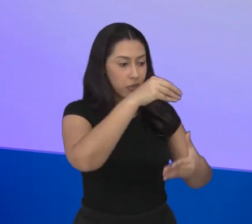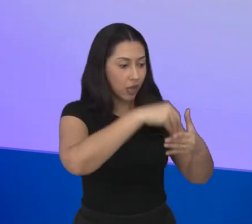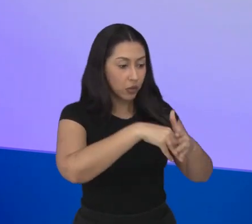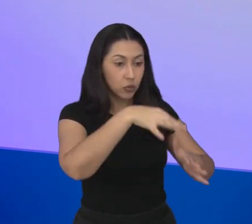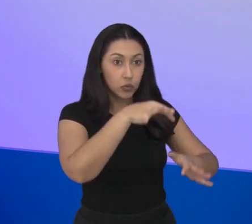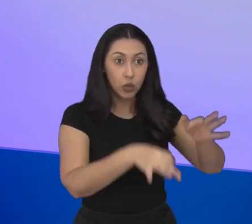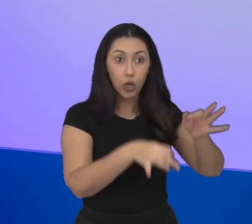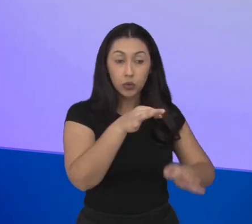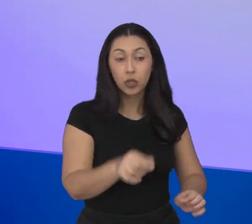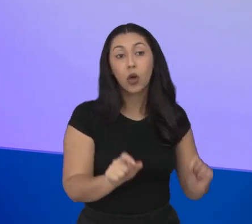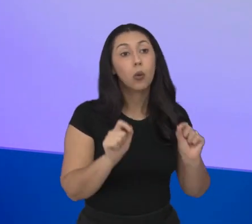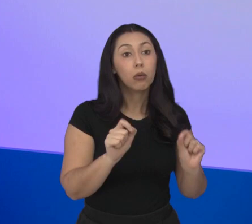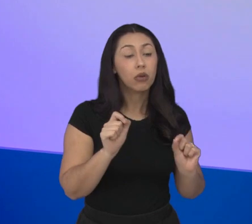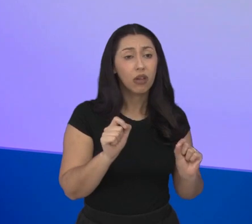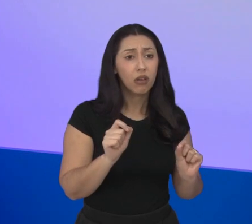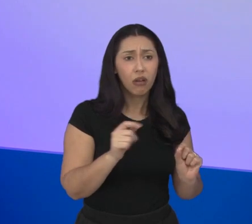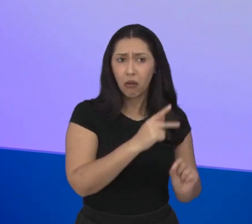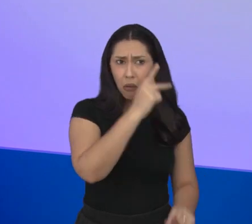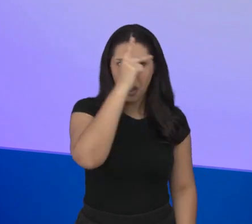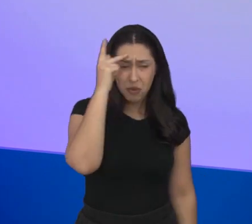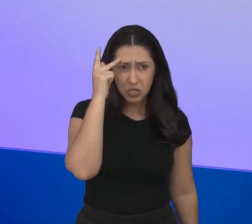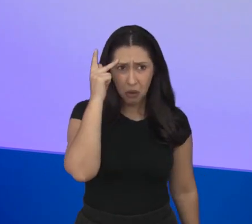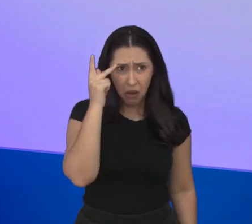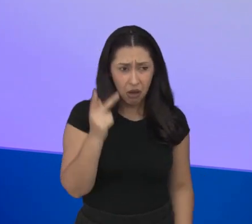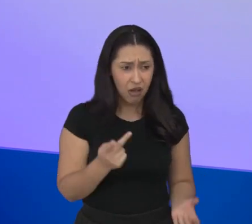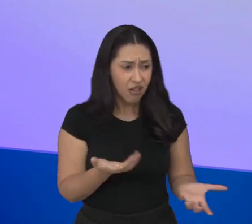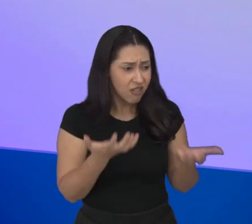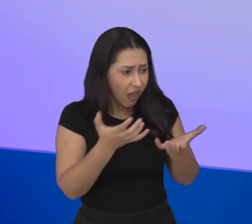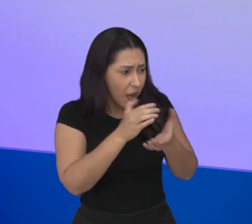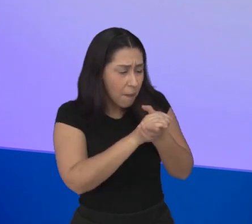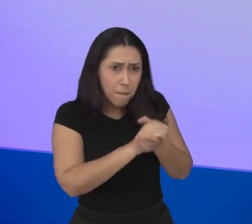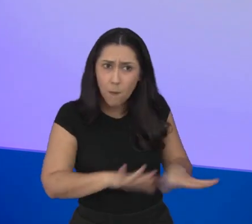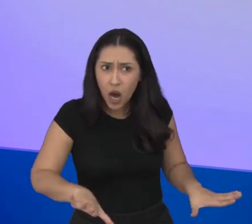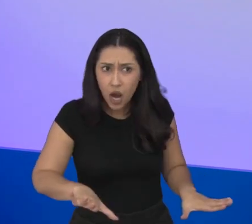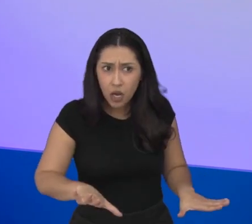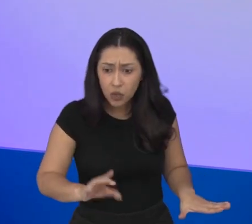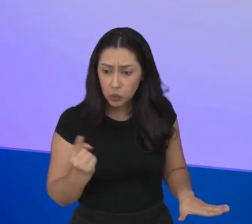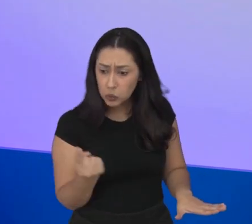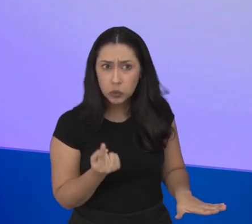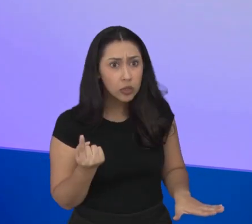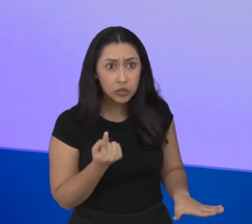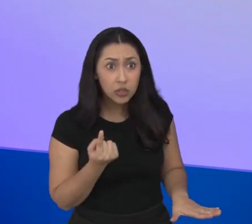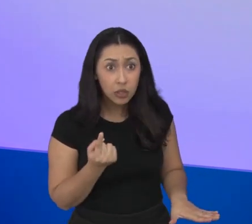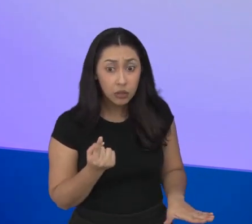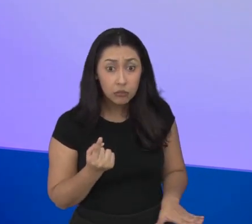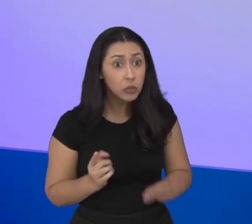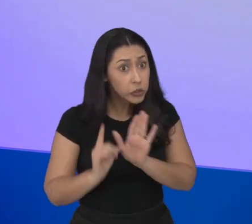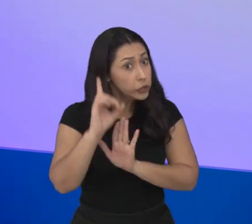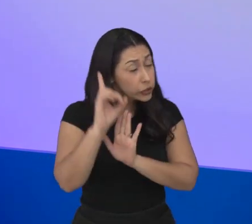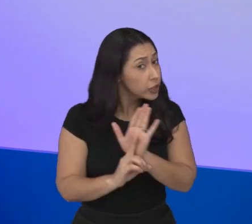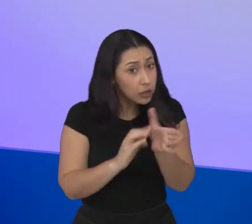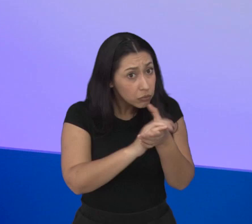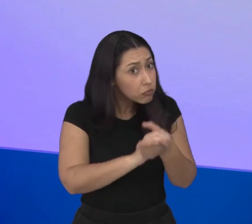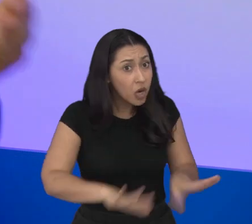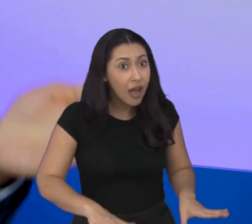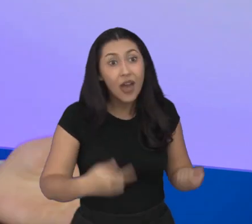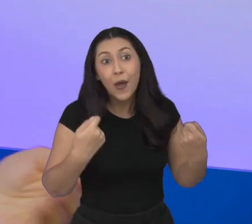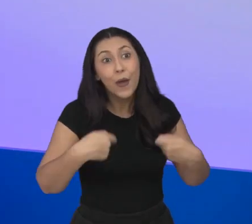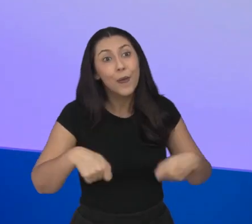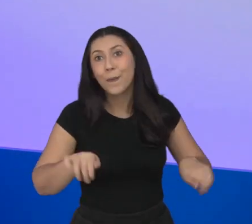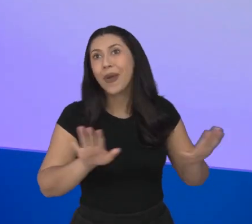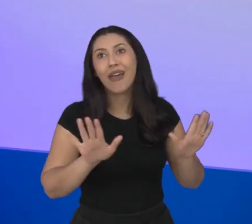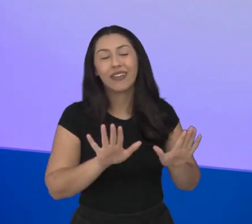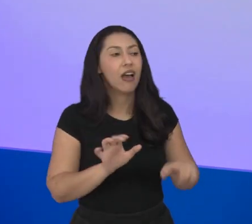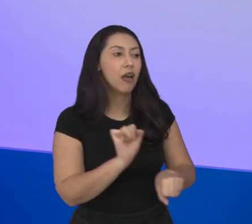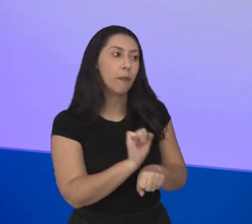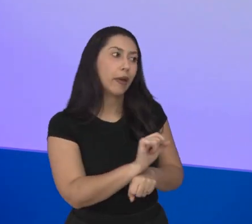judiciais pautando que o divórcio ele é um direito unilateral. Ou seja, a pessoa entrou com um pedido, ela tem aquele direito, não precisa esperar o